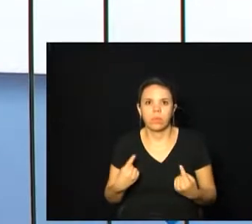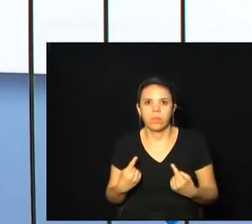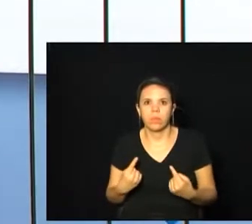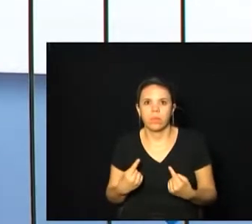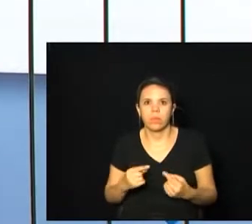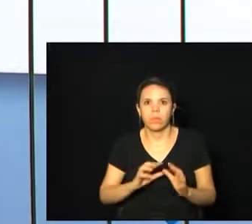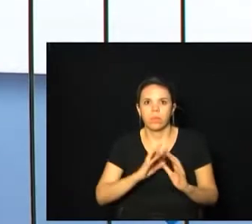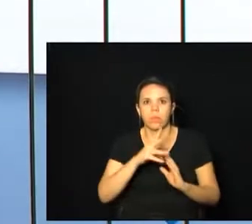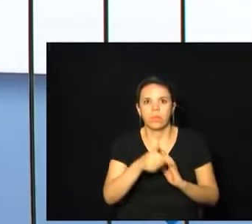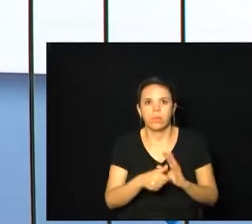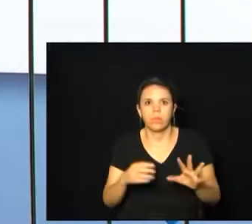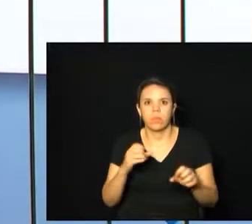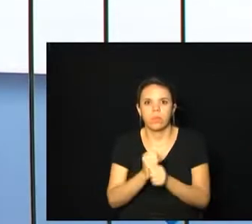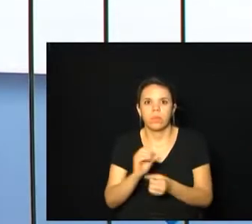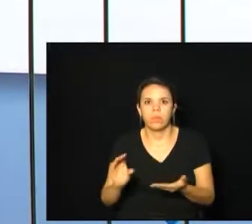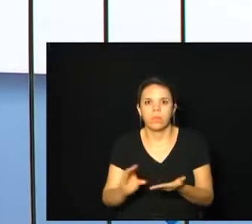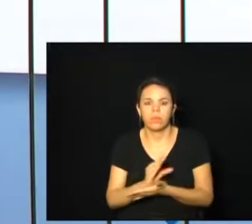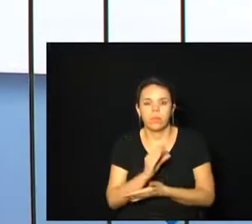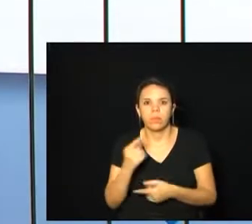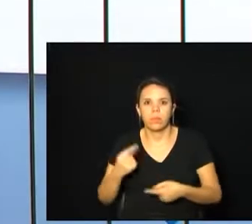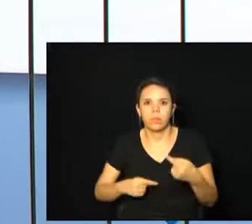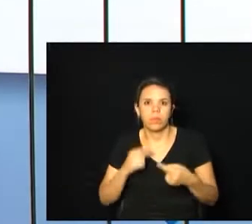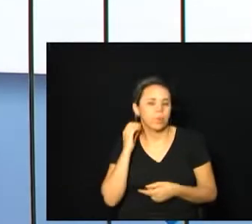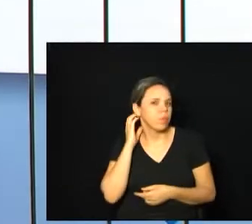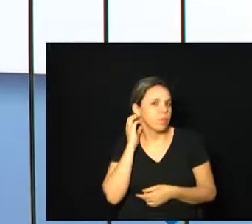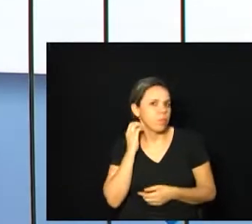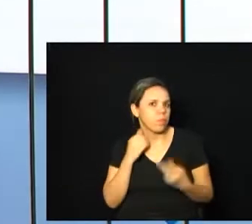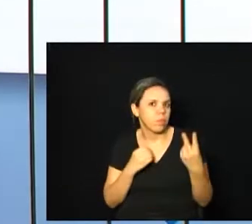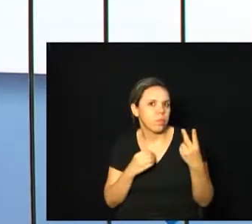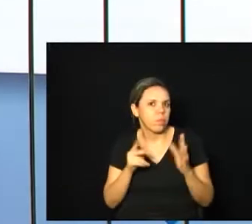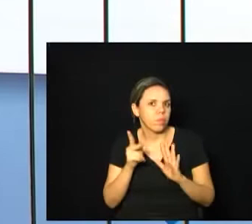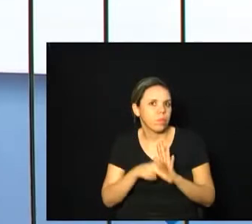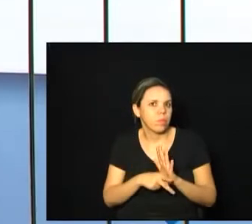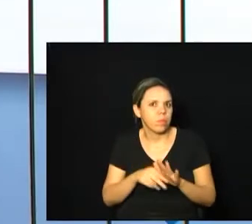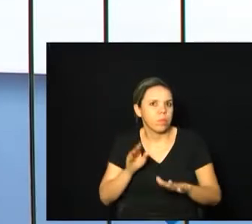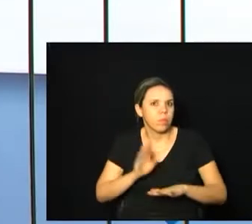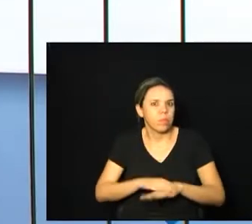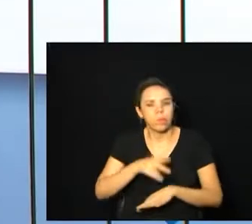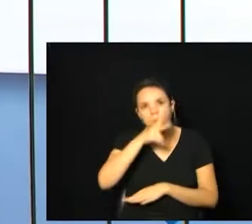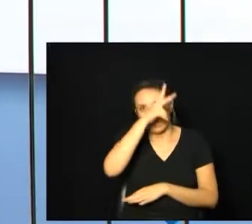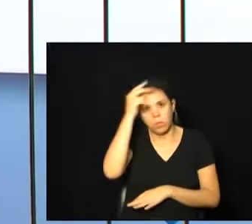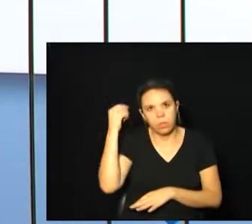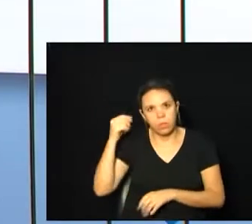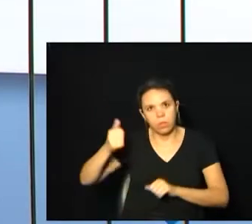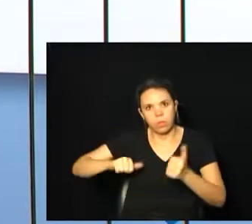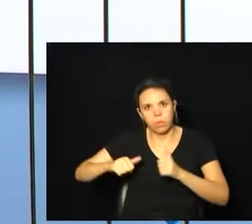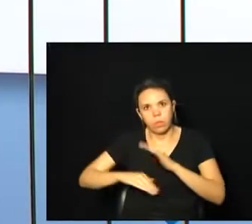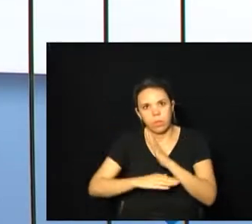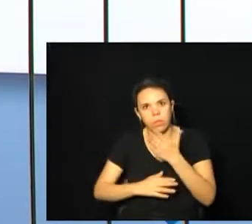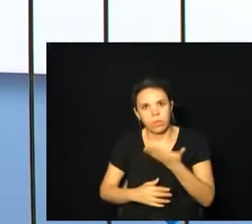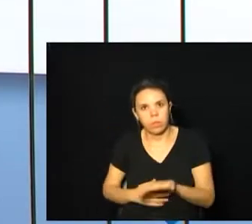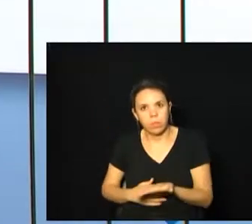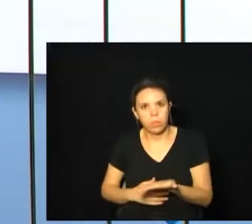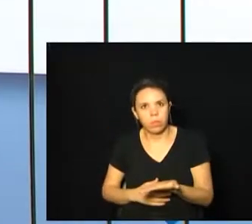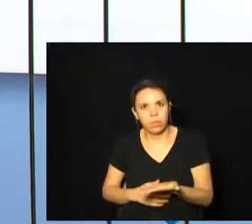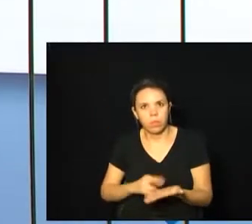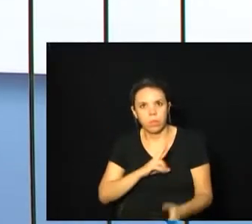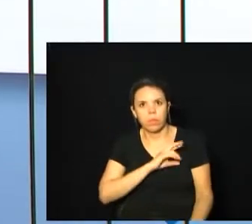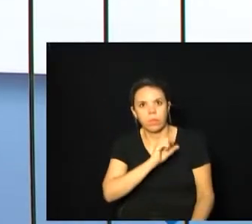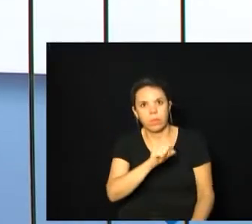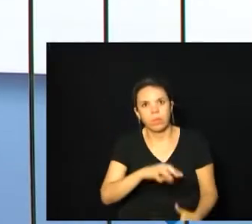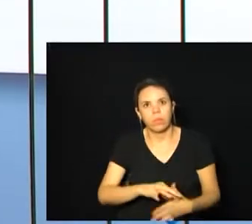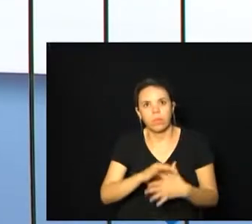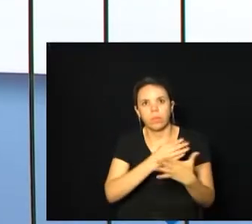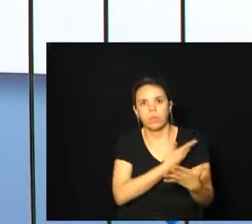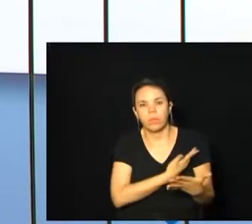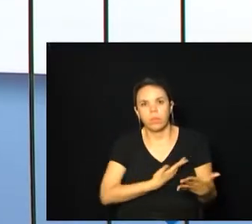Meio Ambiente, Finanças e Orçamento discutiram 2 projetos de autoria do Executivo que tramitam aqui na Casa. Rossini, que é o líder